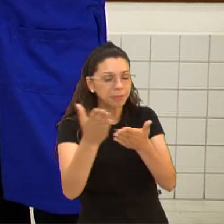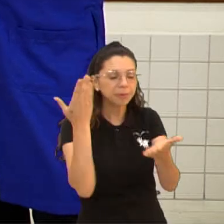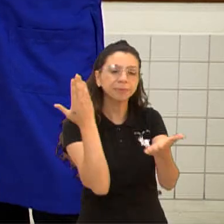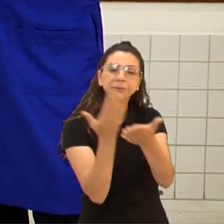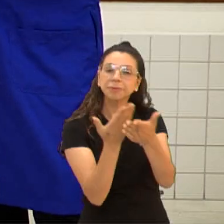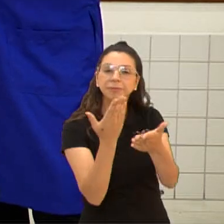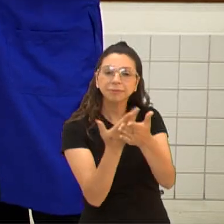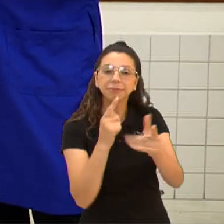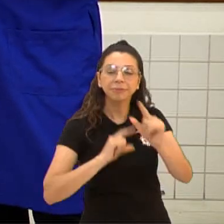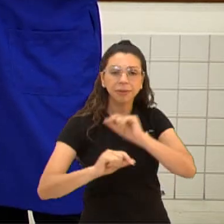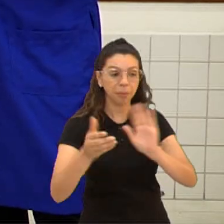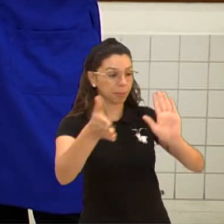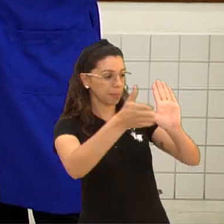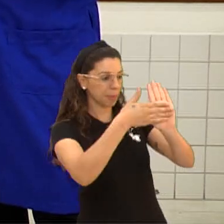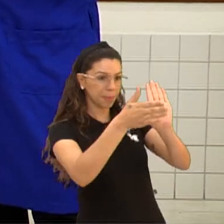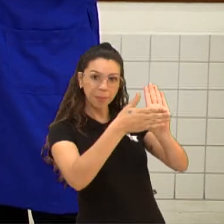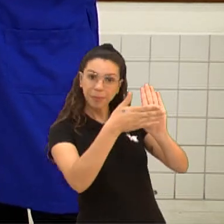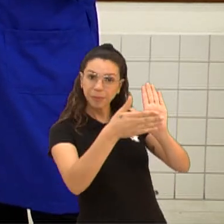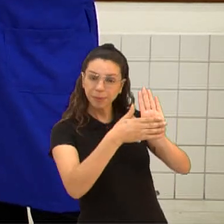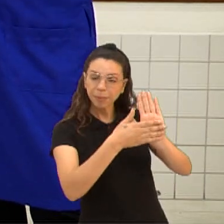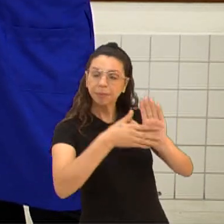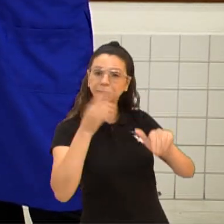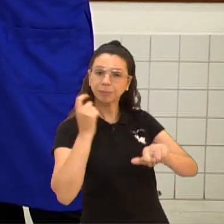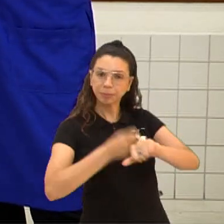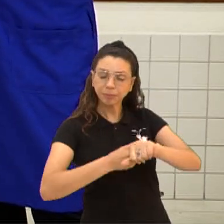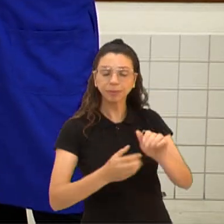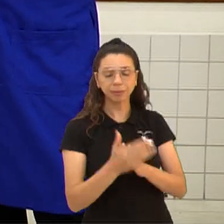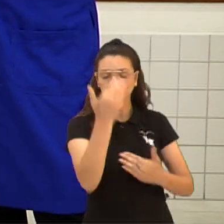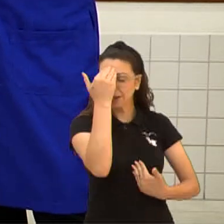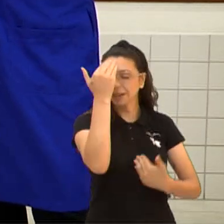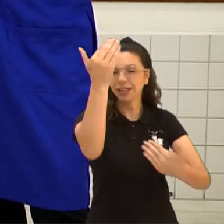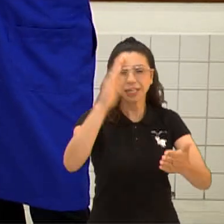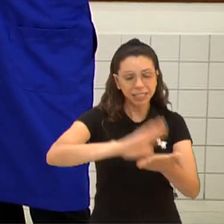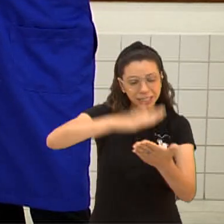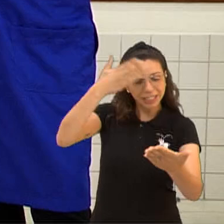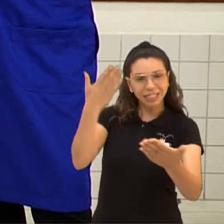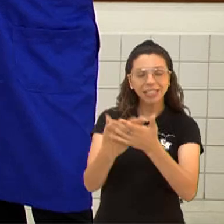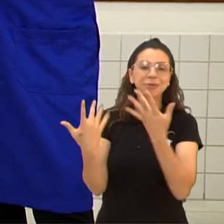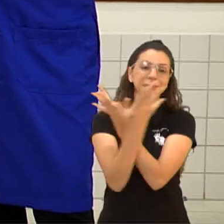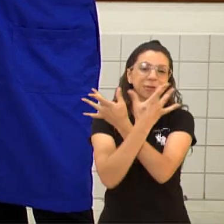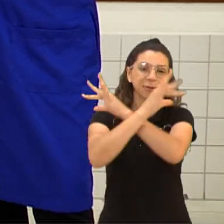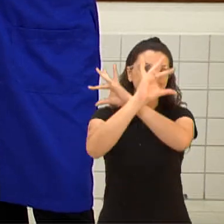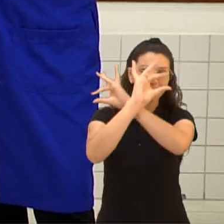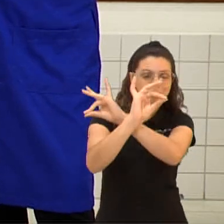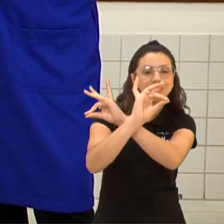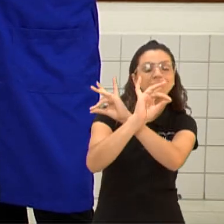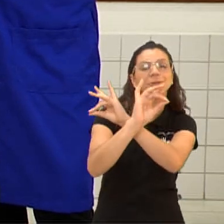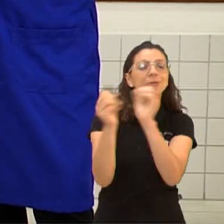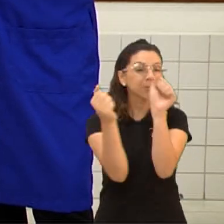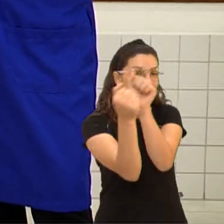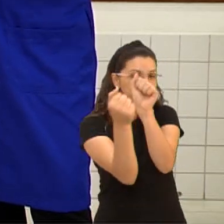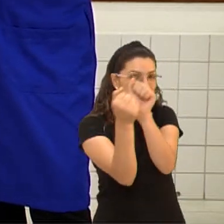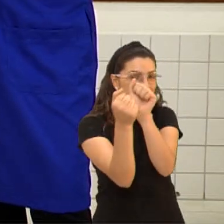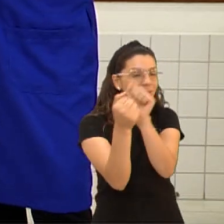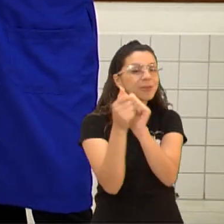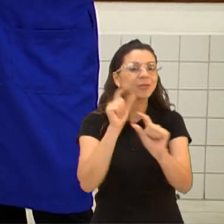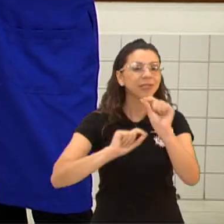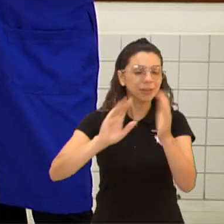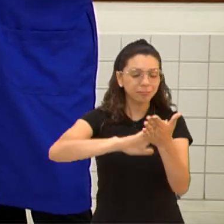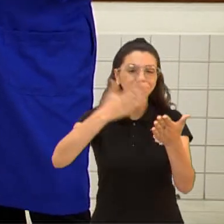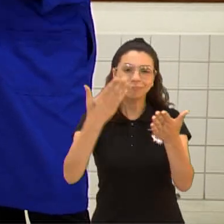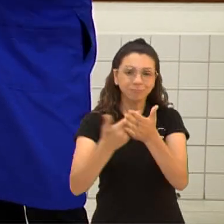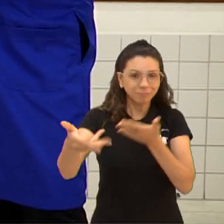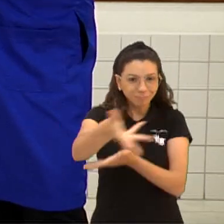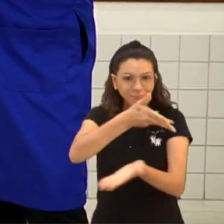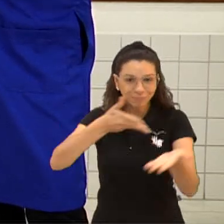com uma proposta bem sólida, vamos agradecer a intérprete, a Elaine, que está aí conosco hoje, fazendo nossa